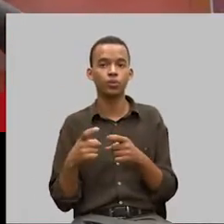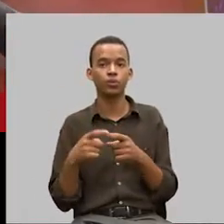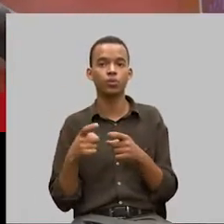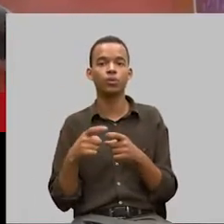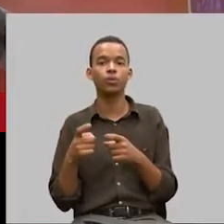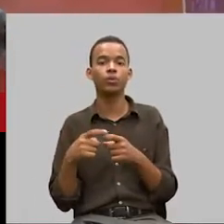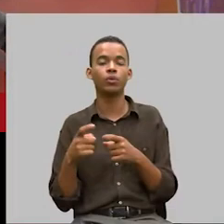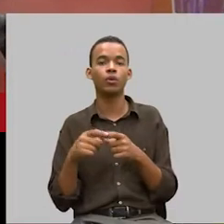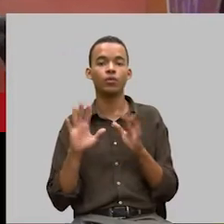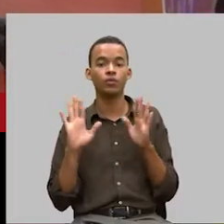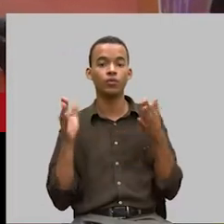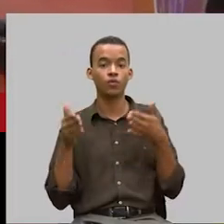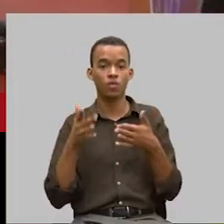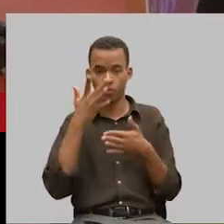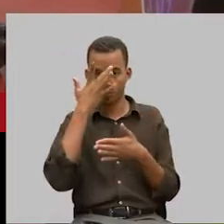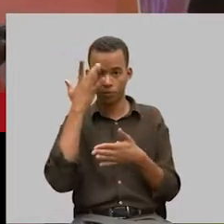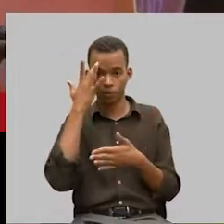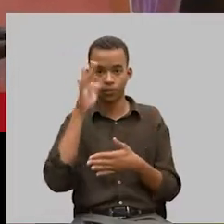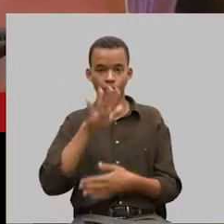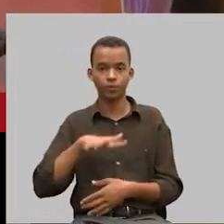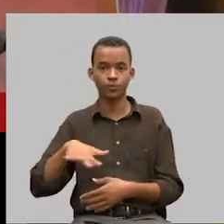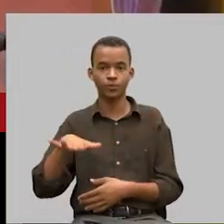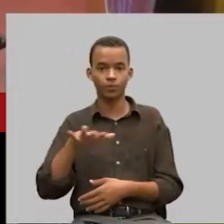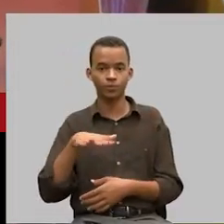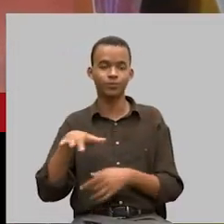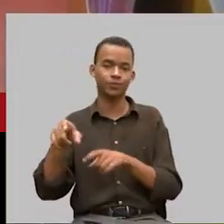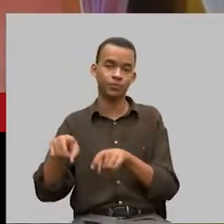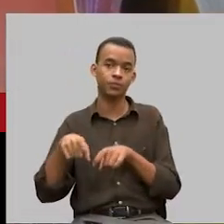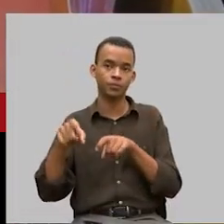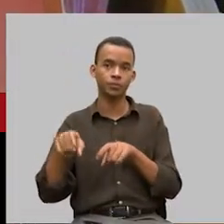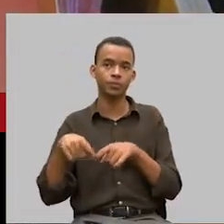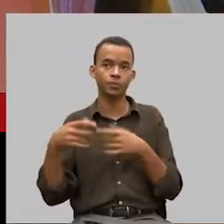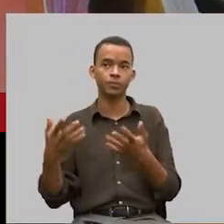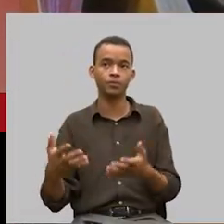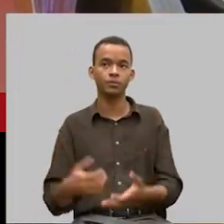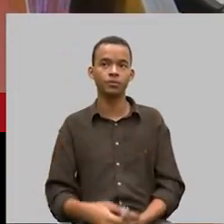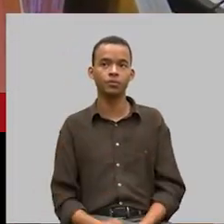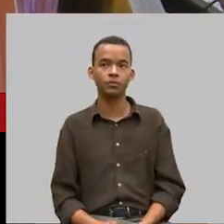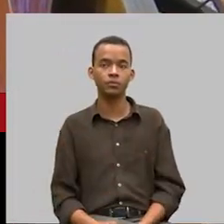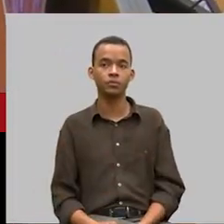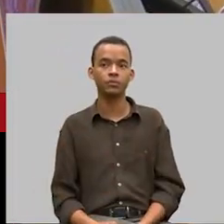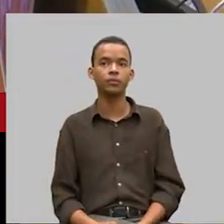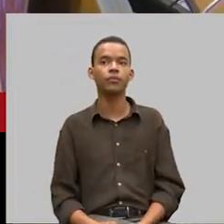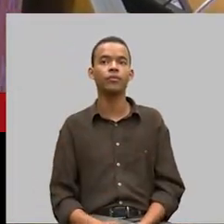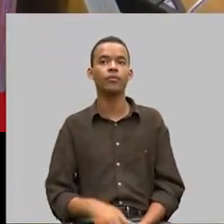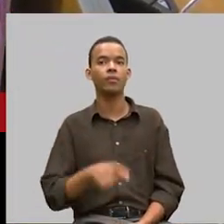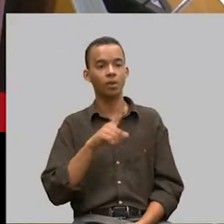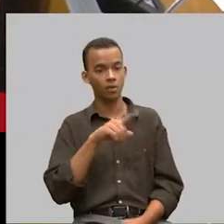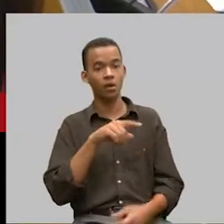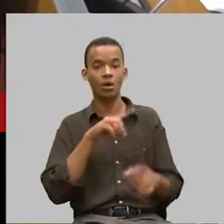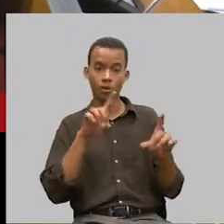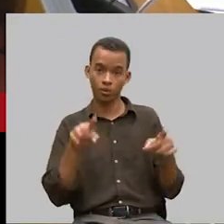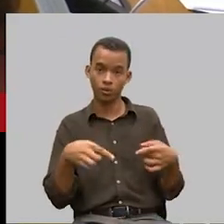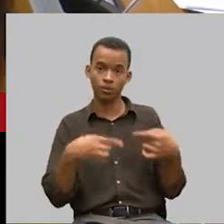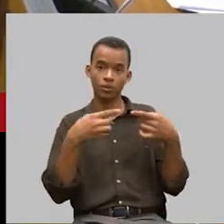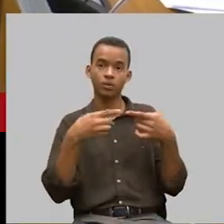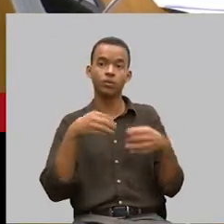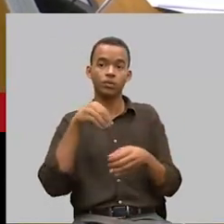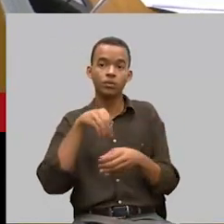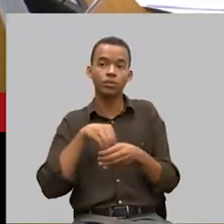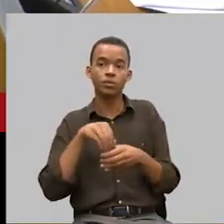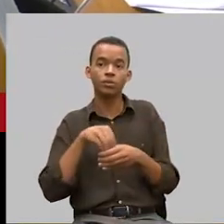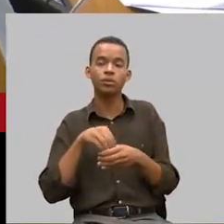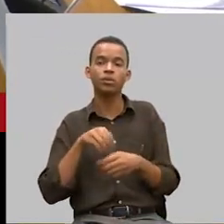para os povos do campo dentro do pronera talvez desafio uma Efa fazer desafio uma Efa também né Melhor